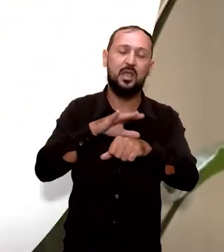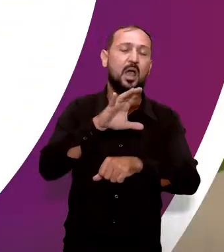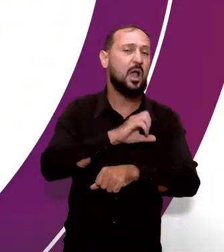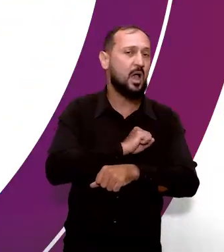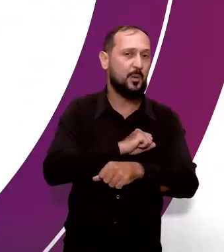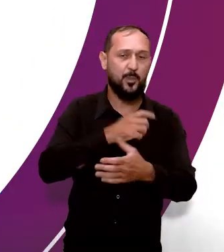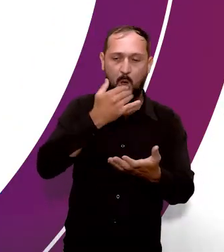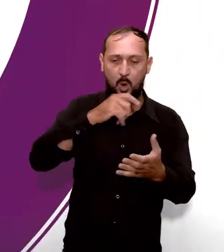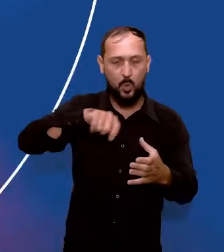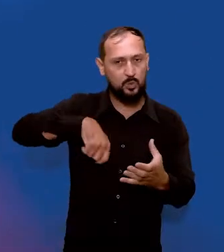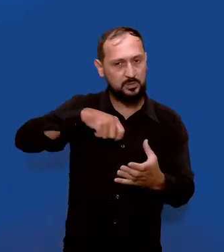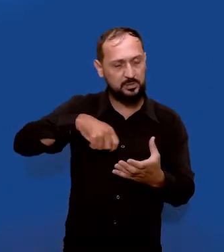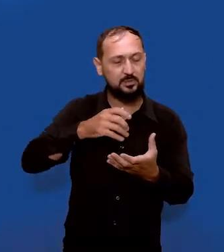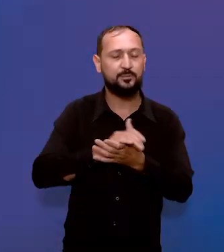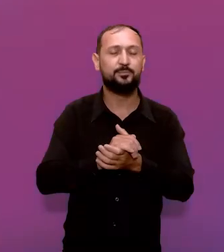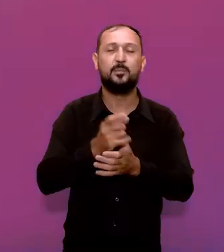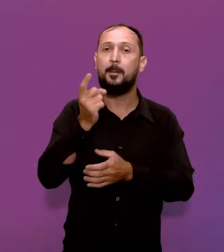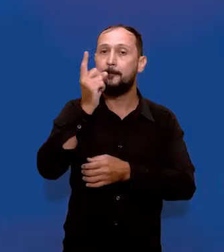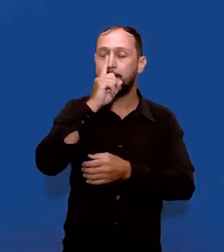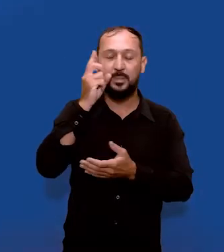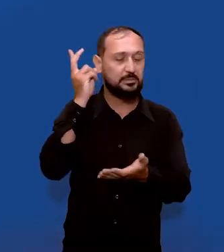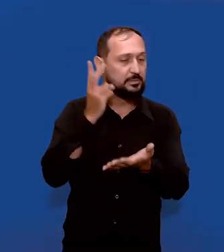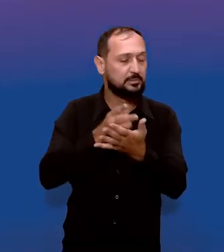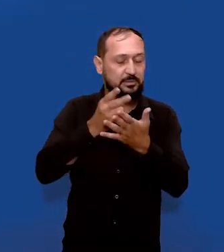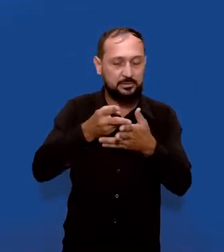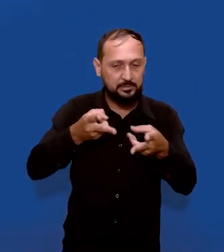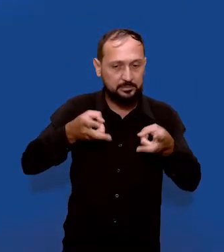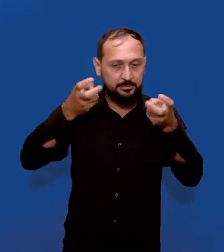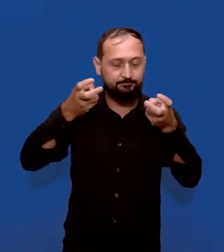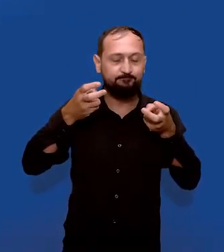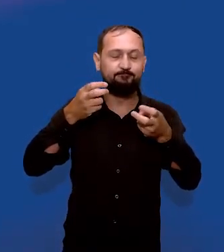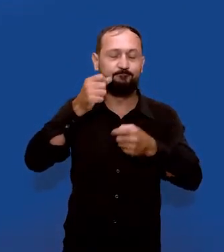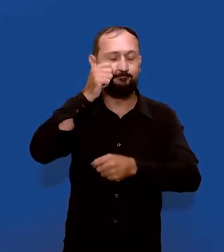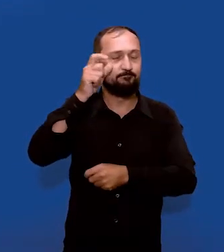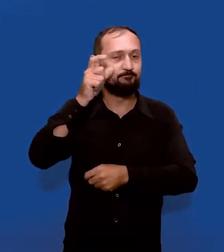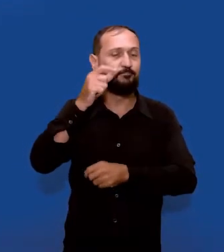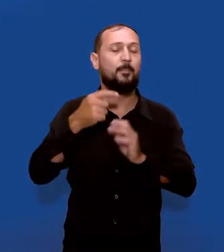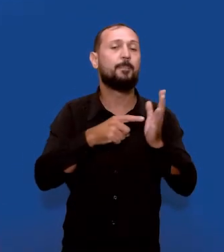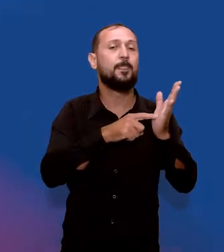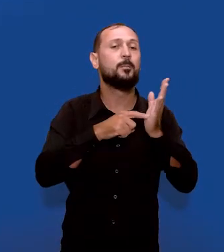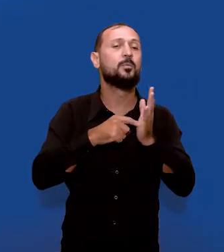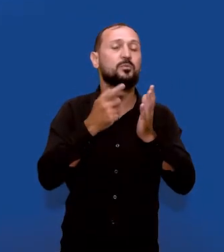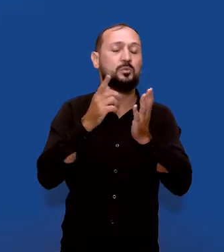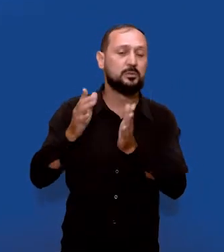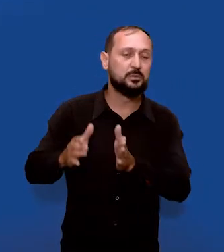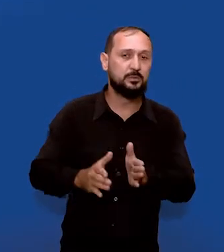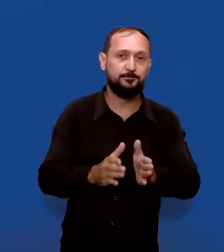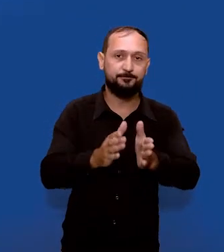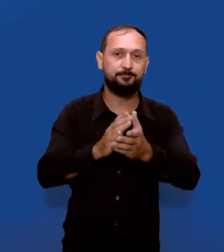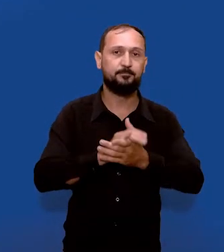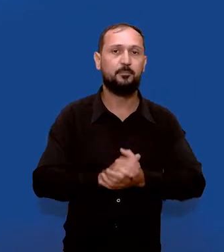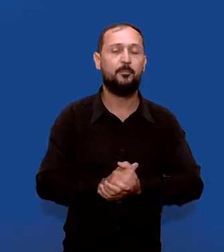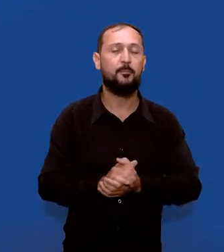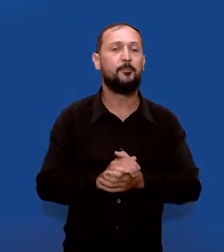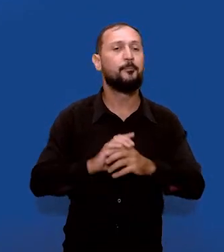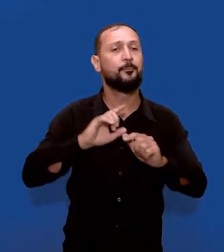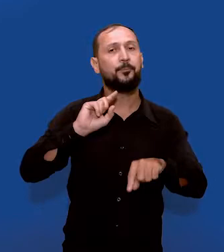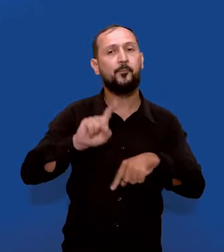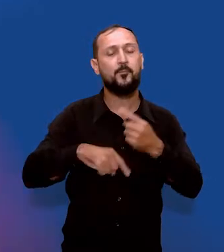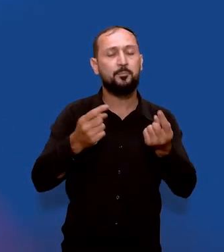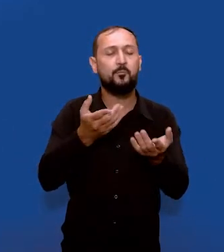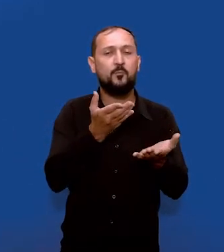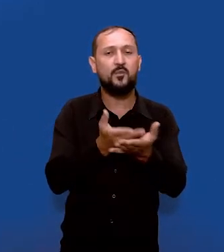Eu sempre gostei de cozinha. A minha mãe, ela muito atenta a isso, sempre me mostrou